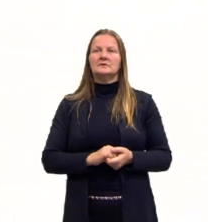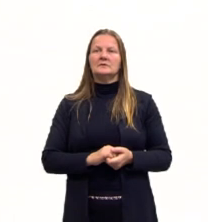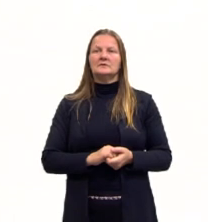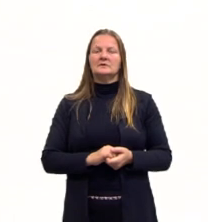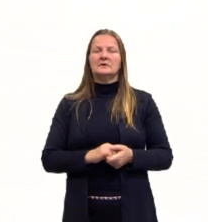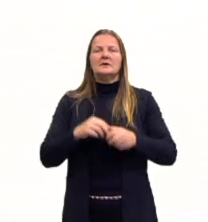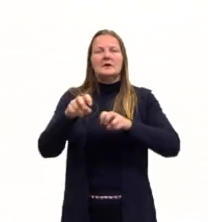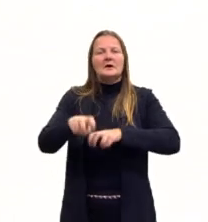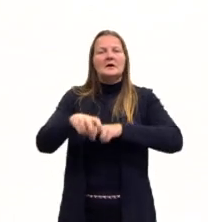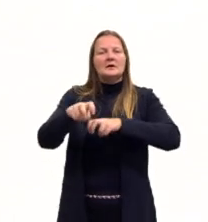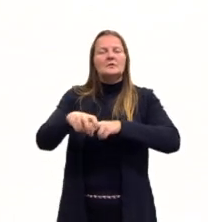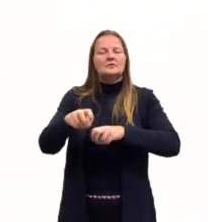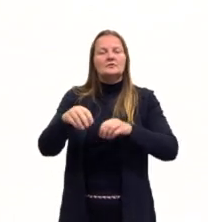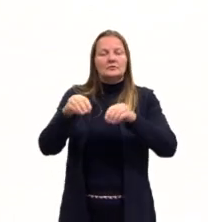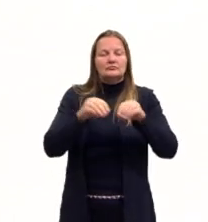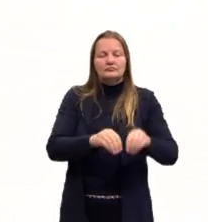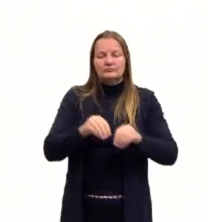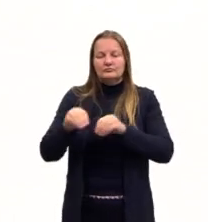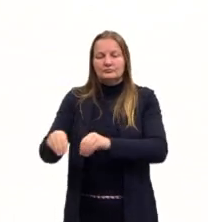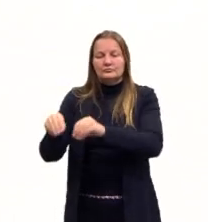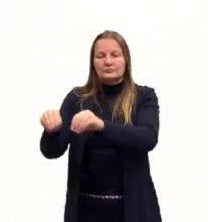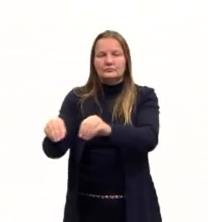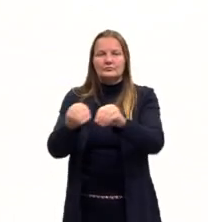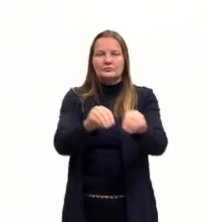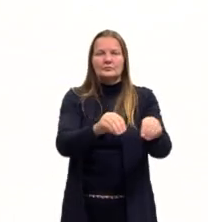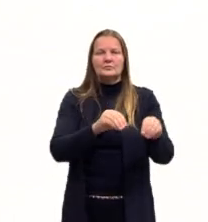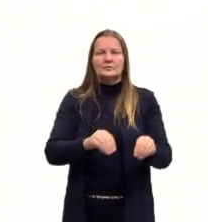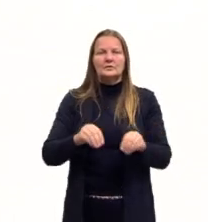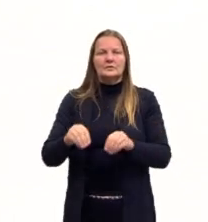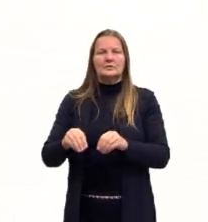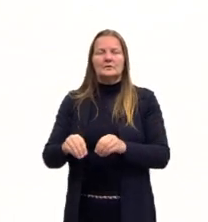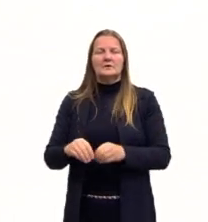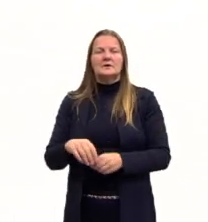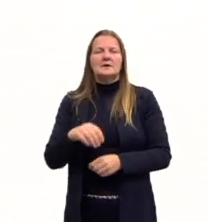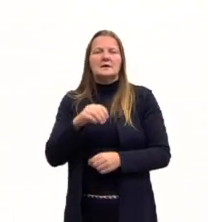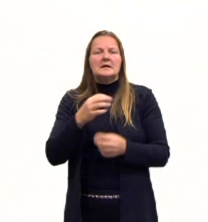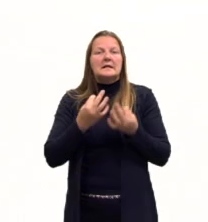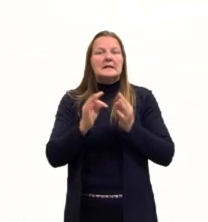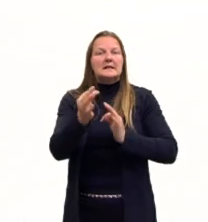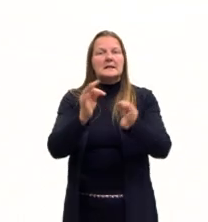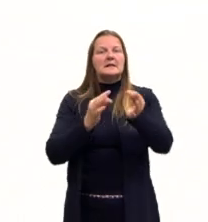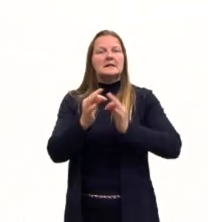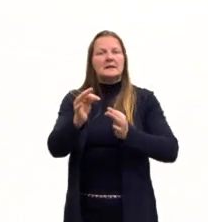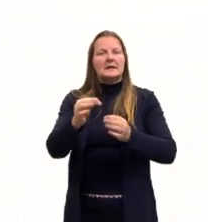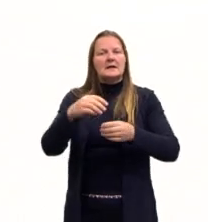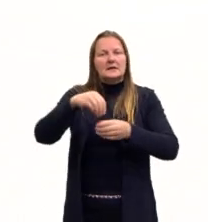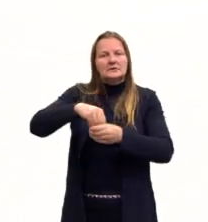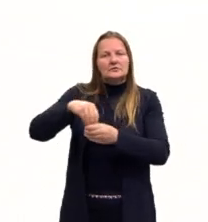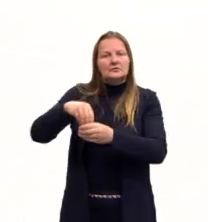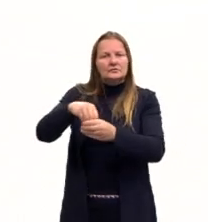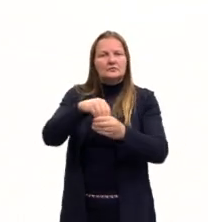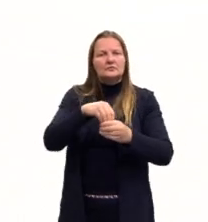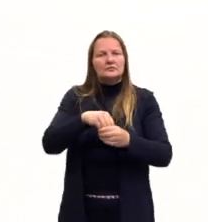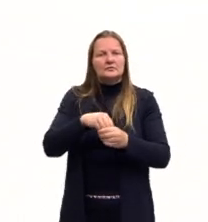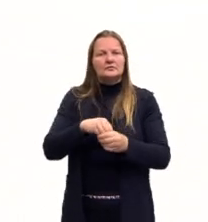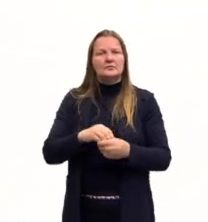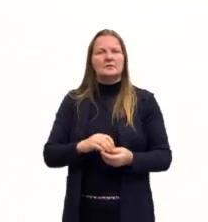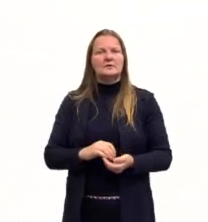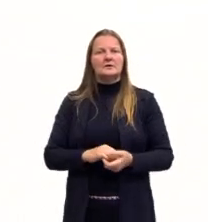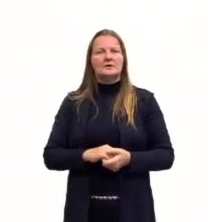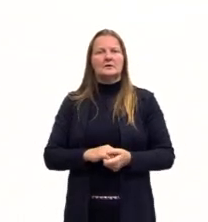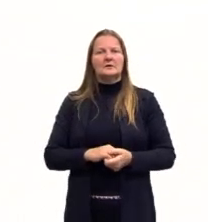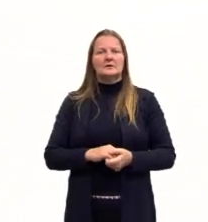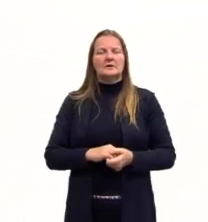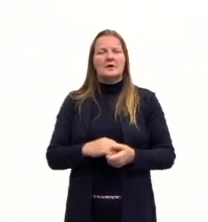agricultura Itinerante né porque essas técnicas rudimentares deixa né o solo pobre e faz com que